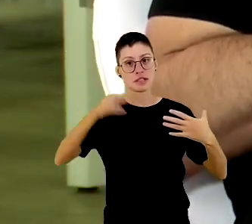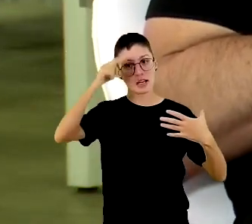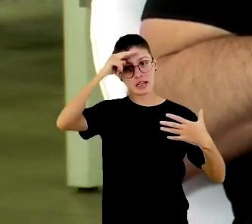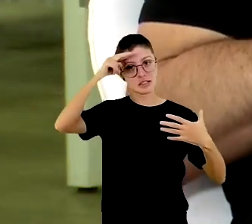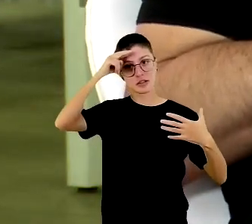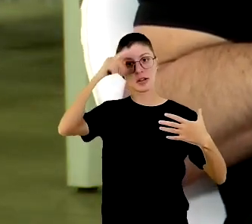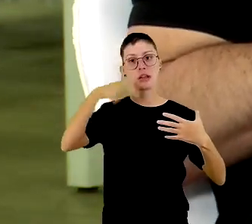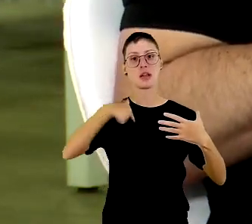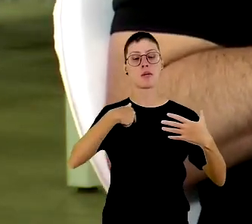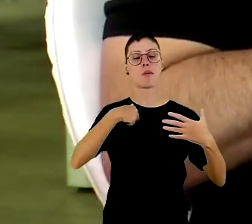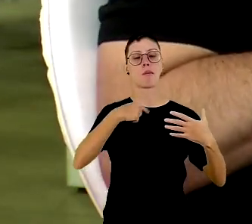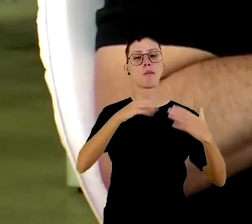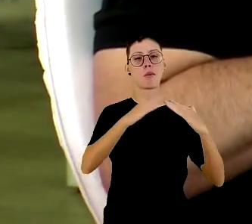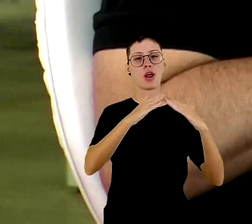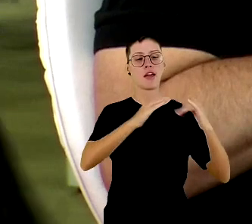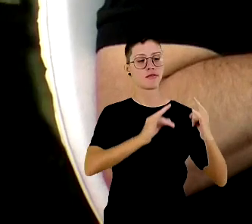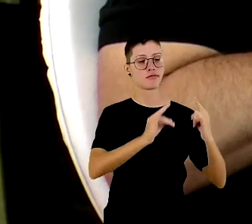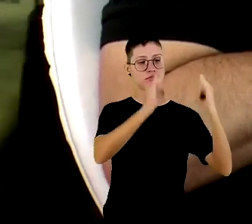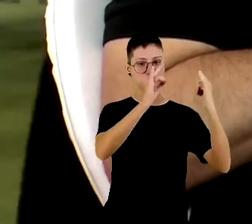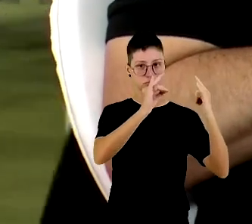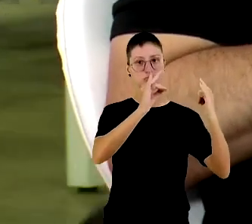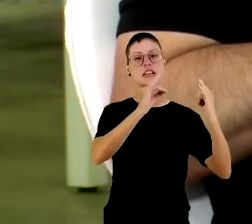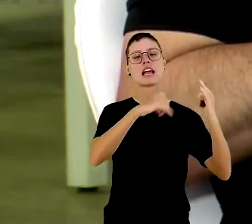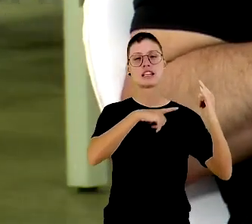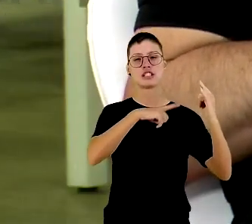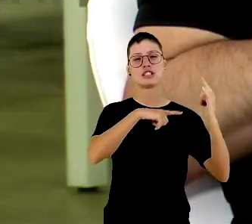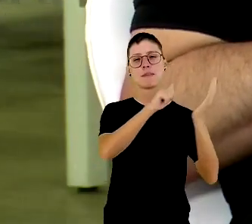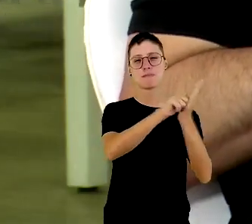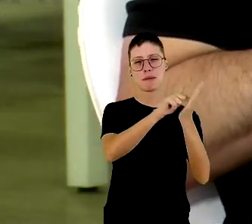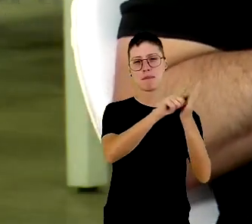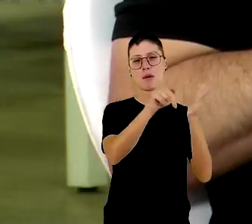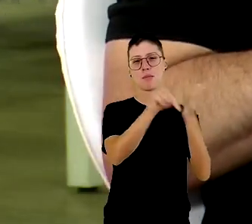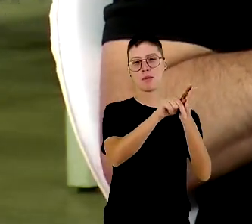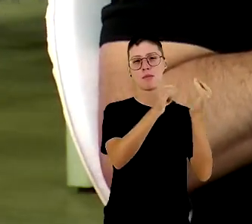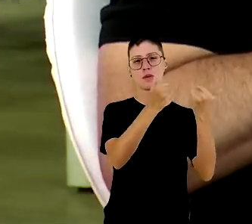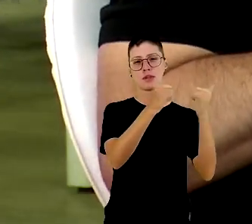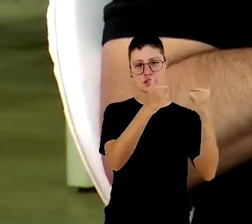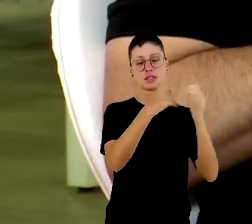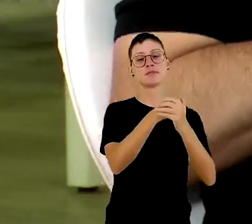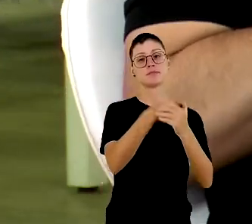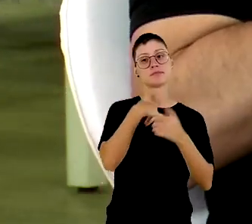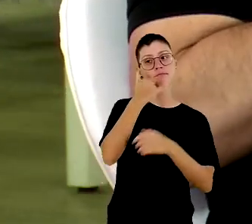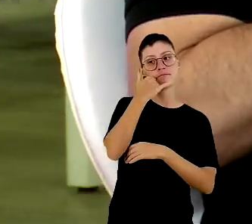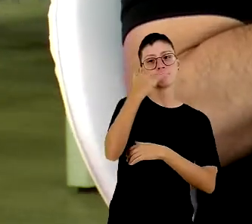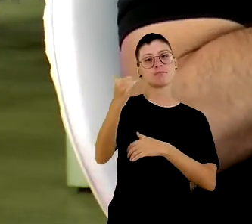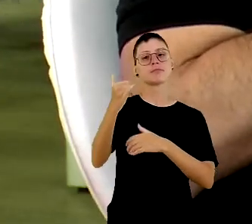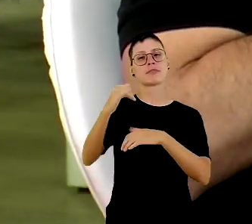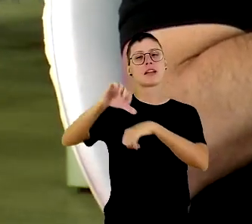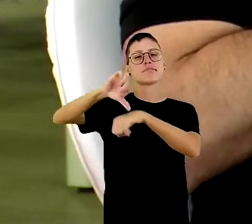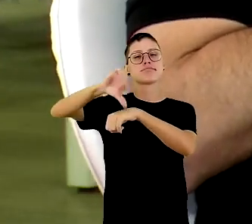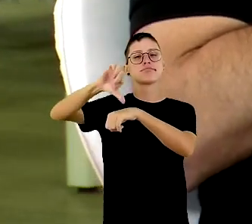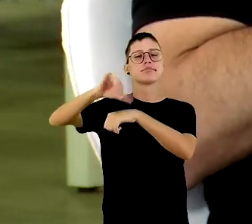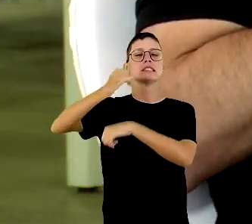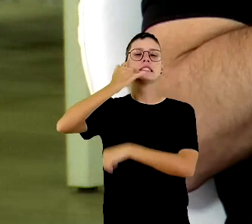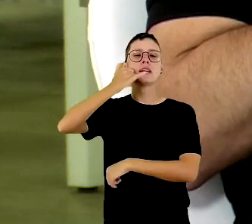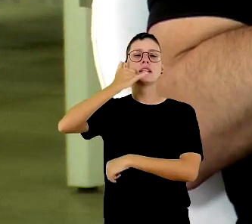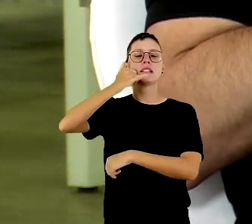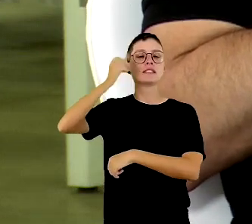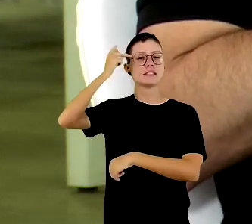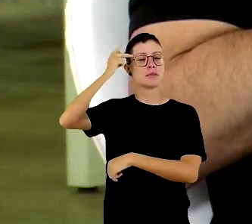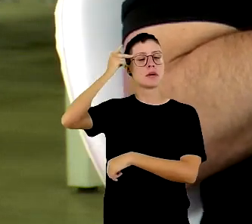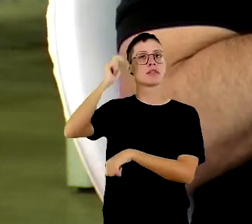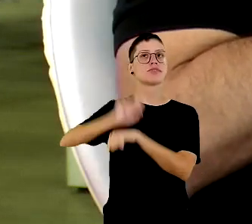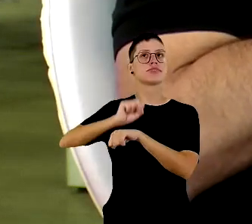tinha que conectar a minha conta de energia, liguei para a concessionária de São Paulo, fiquei meia hora esperando na URA, depois falei